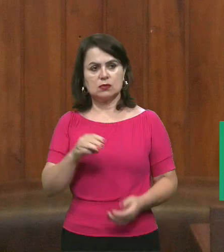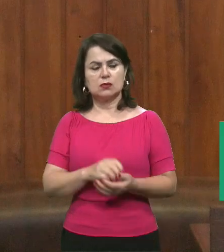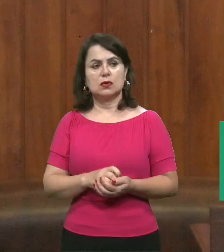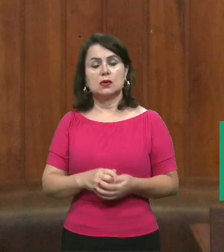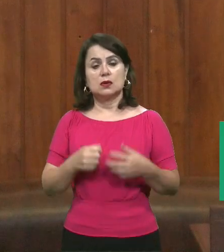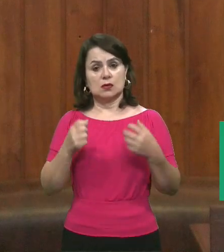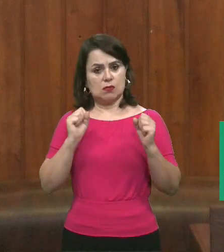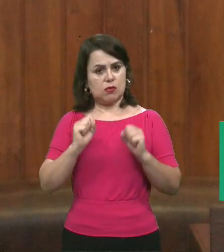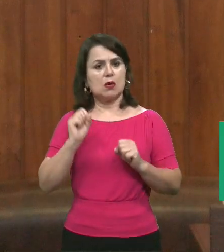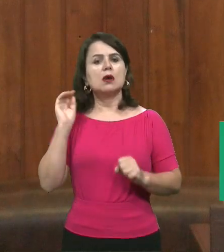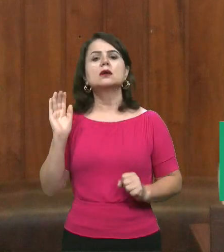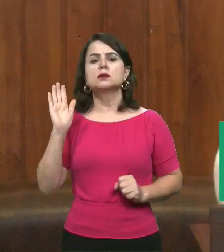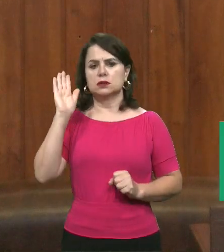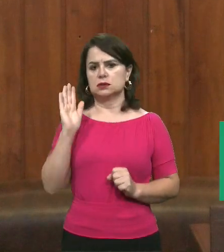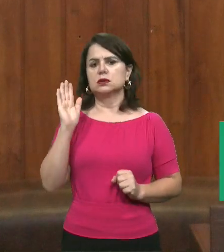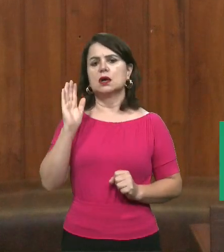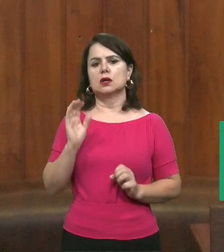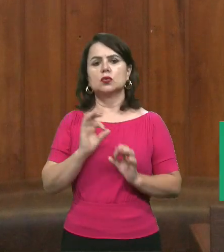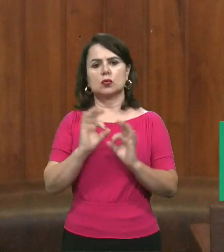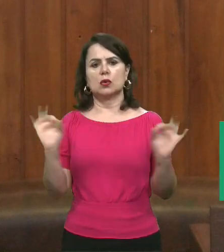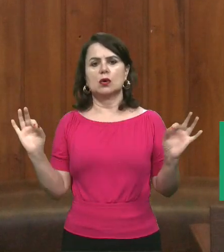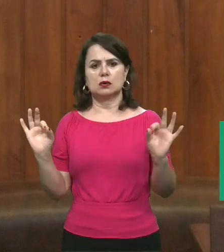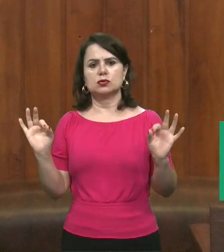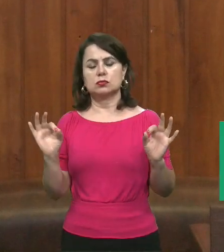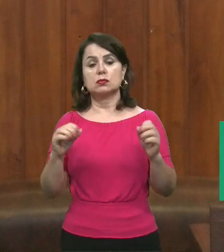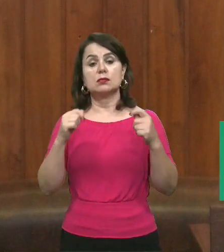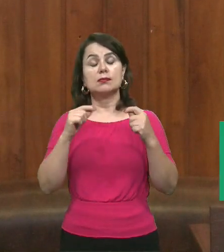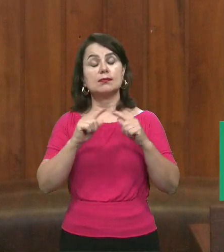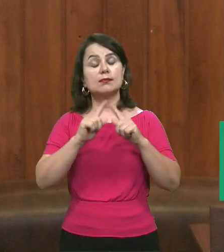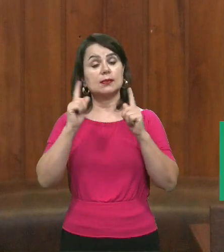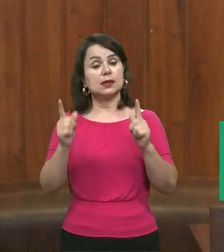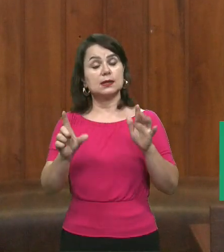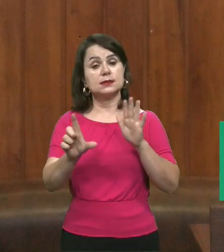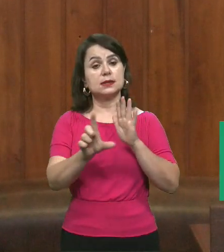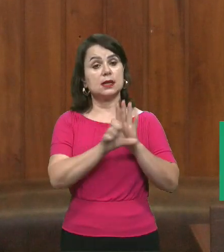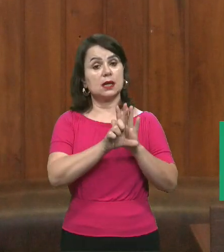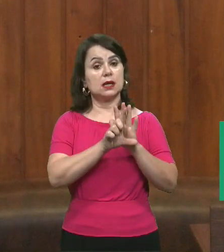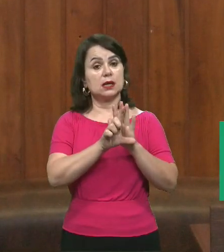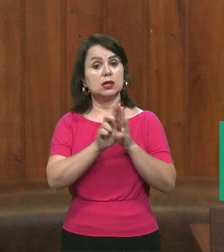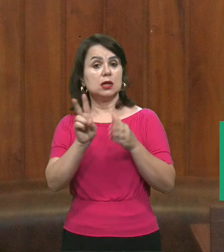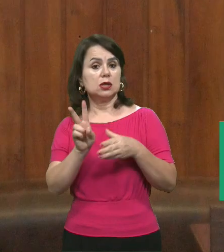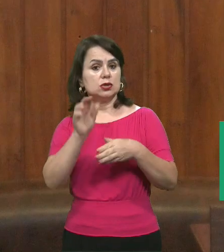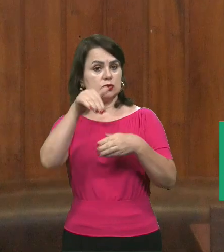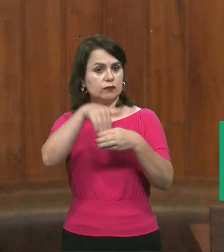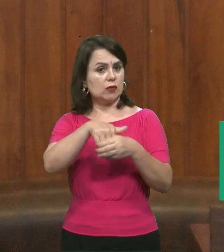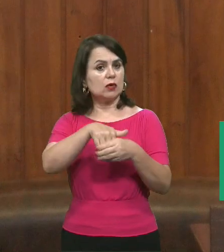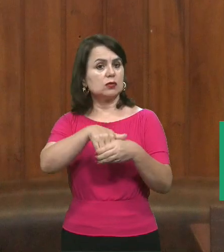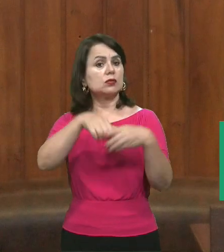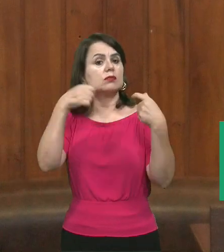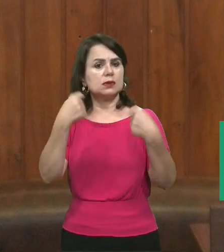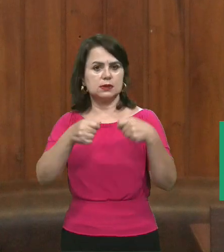ótimo para a cidade, mas respeite a legislação eleitoral. E que